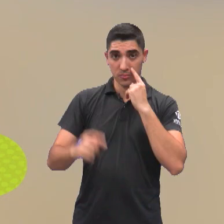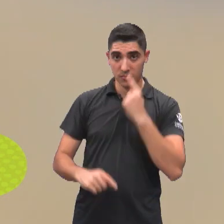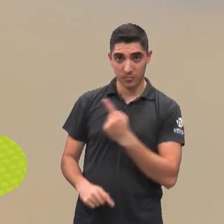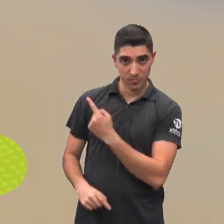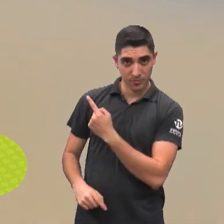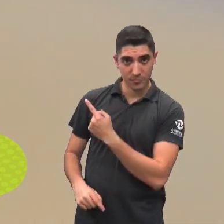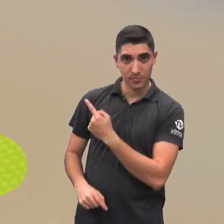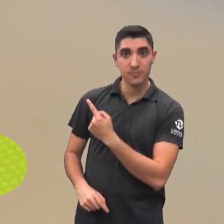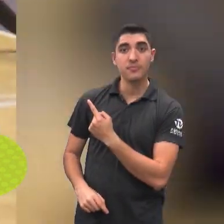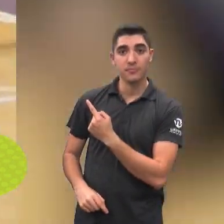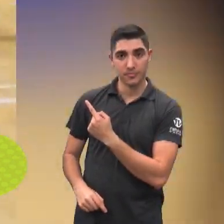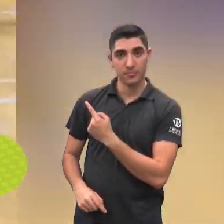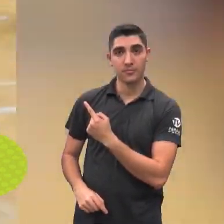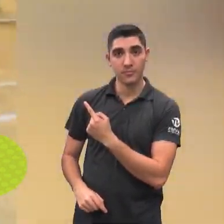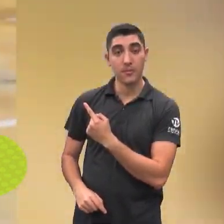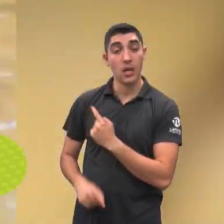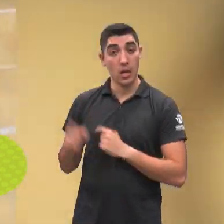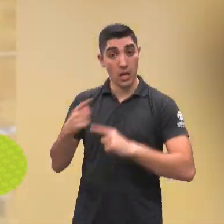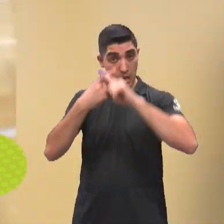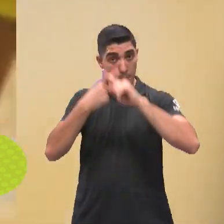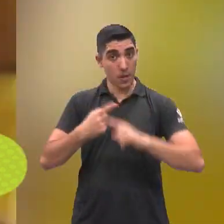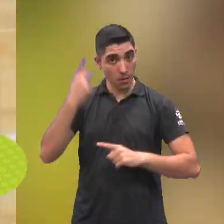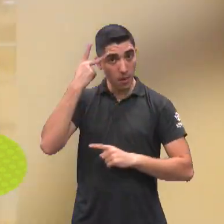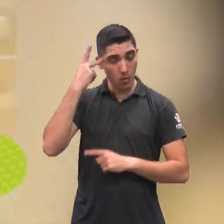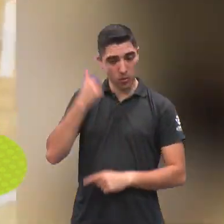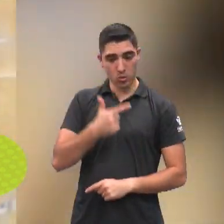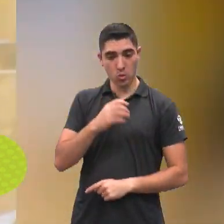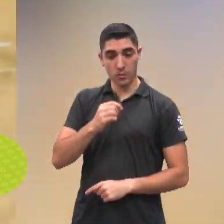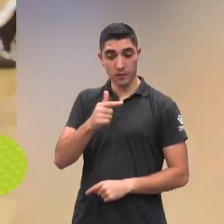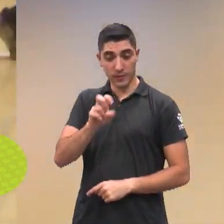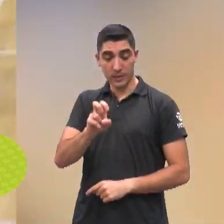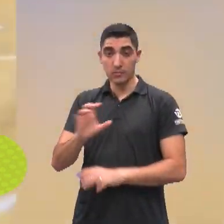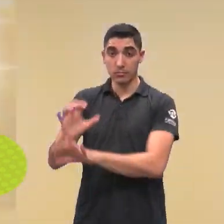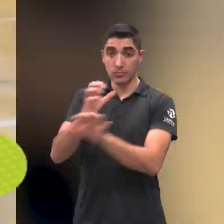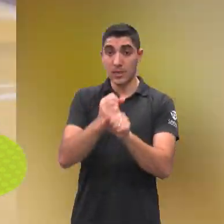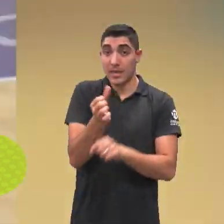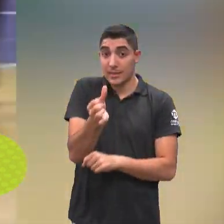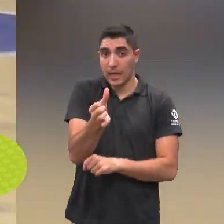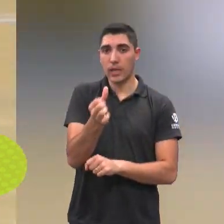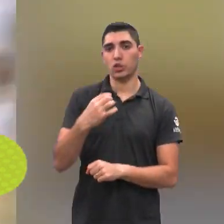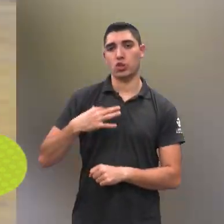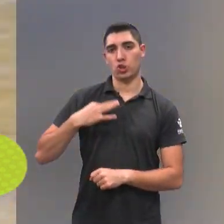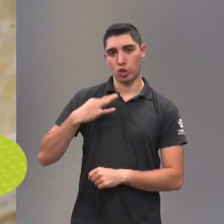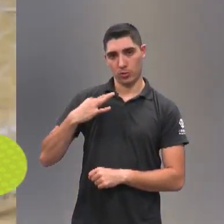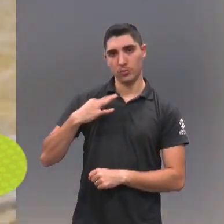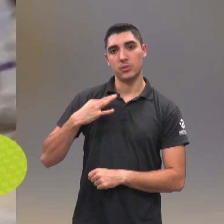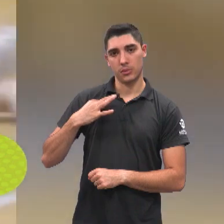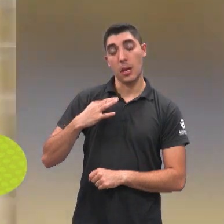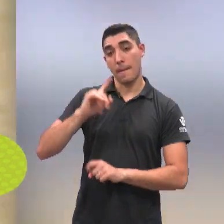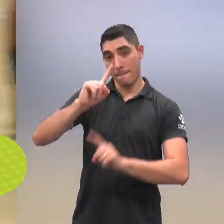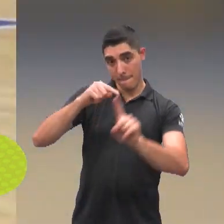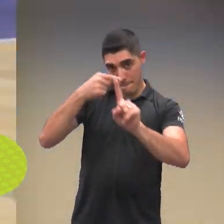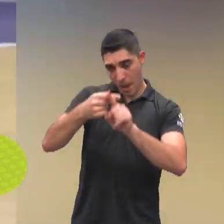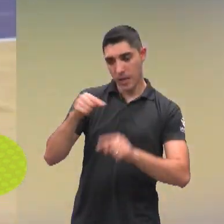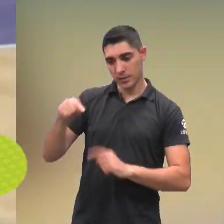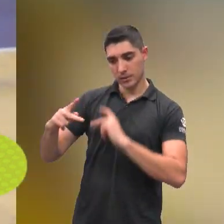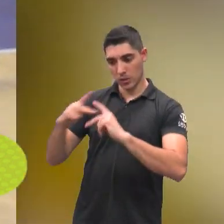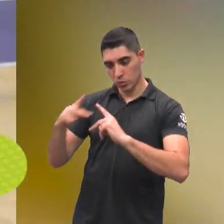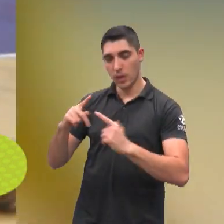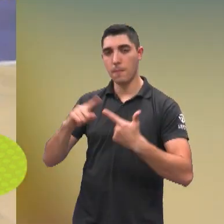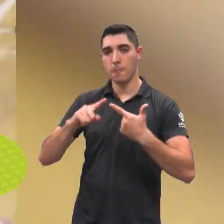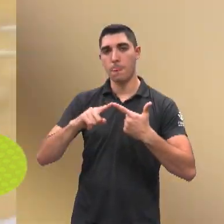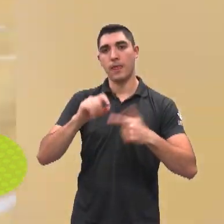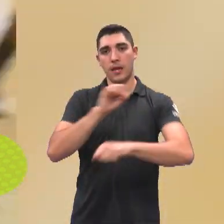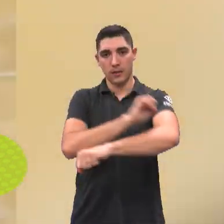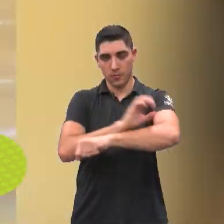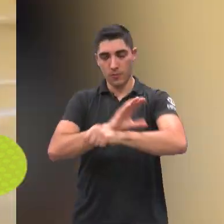sequência. O Campeonato Paulista, Brunão, de 2025 é composto por 6 equipes, além do São José e São Carlos, estão também na disputa. Praia